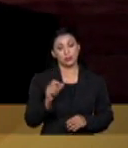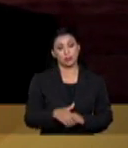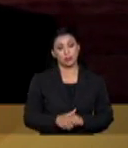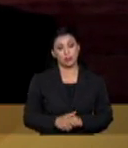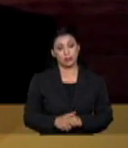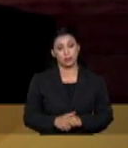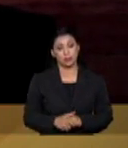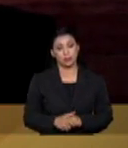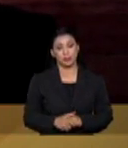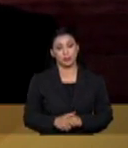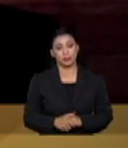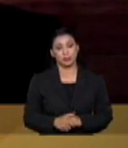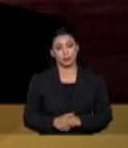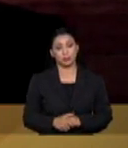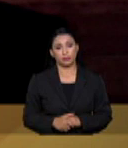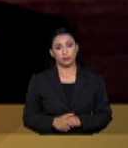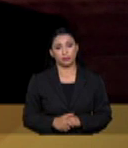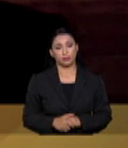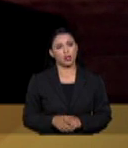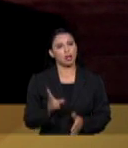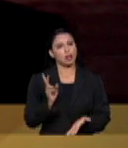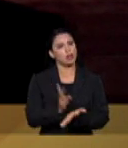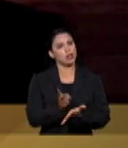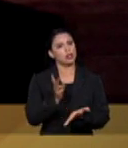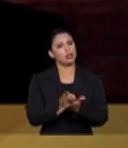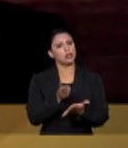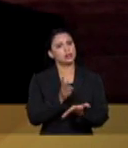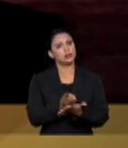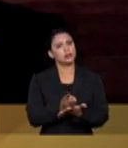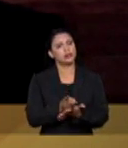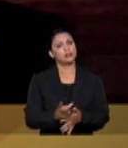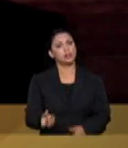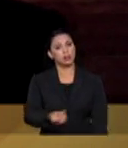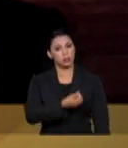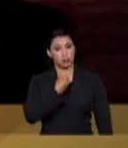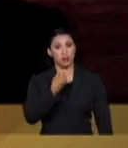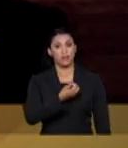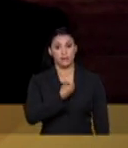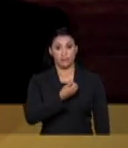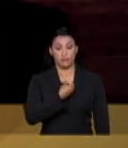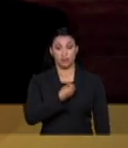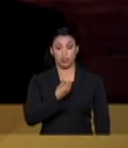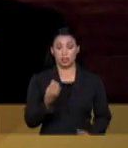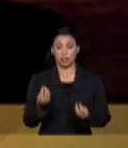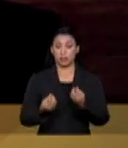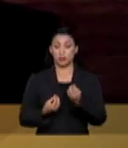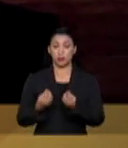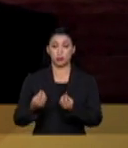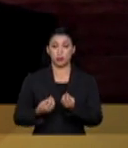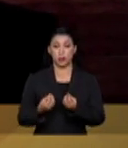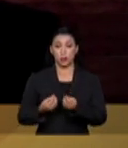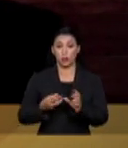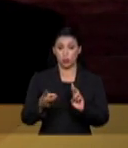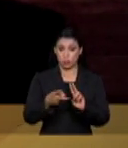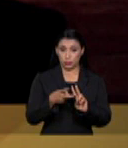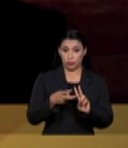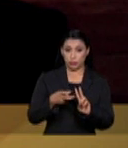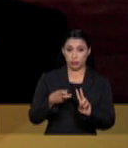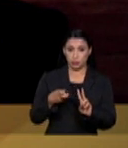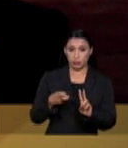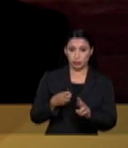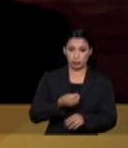visceralmente A Conservação das condições de sobrevivência entre o modo de vida indígena